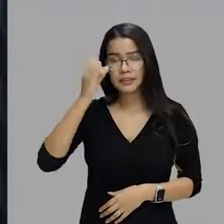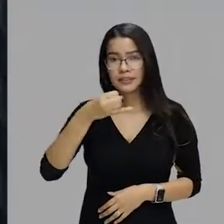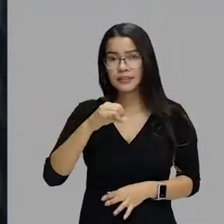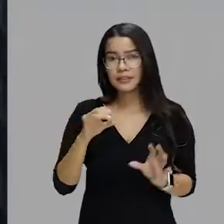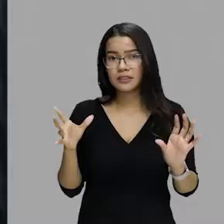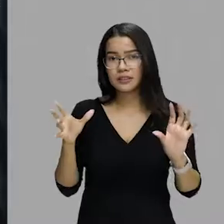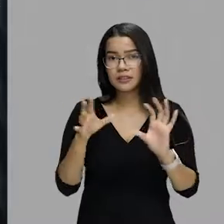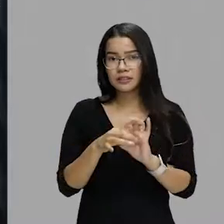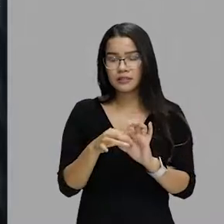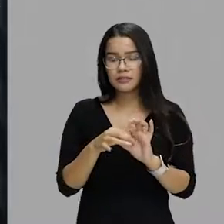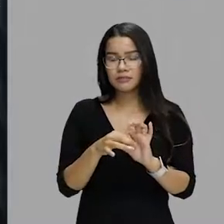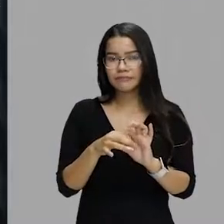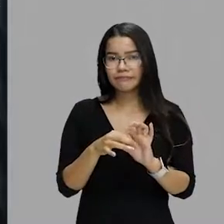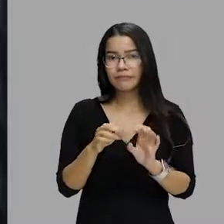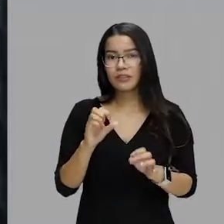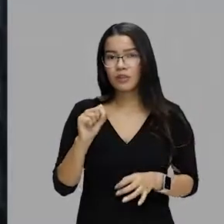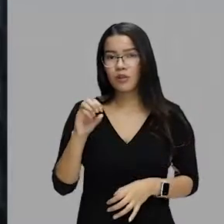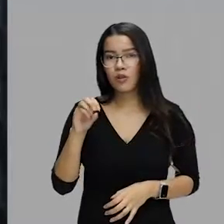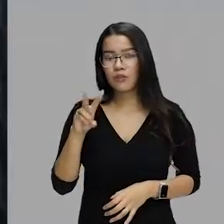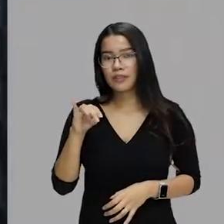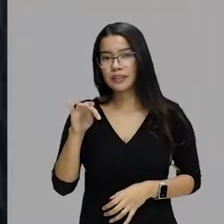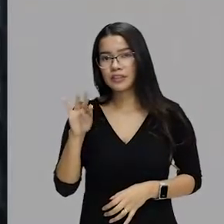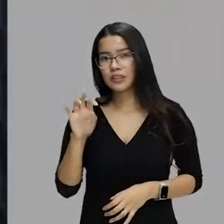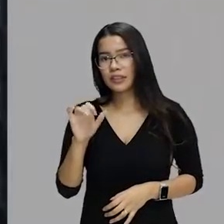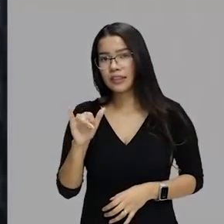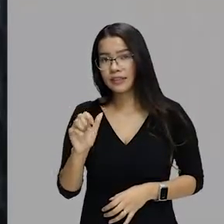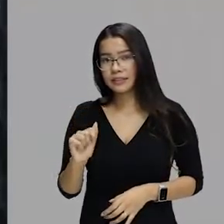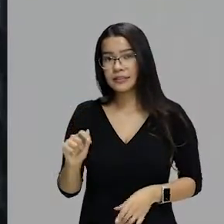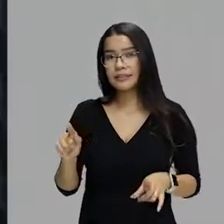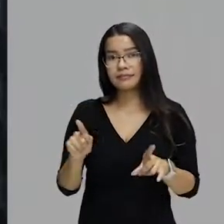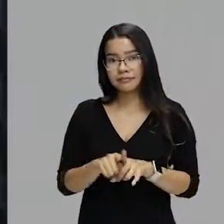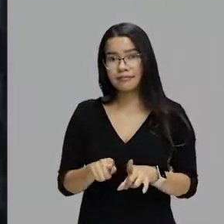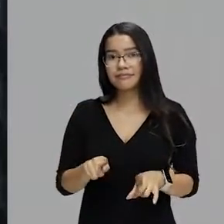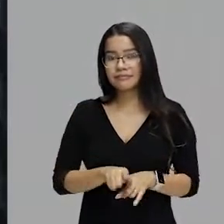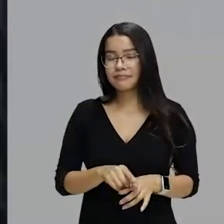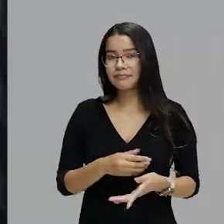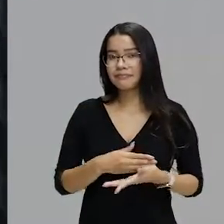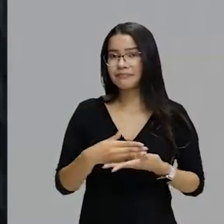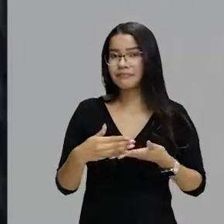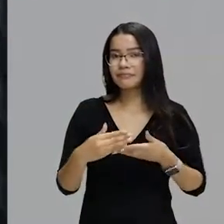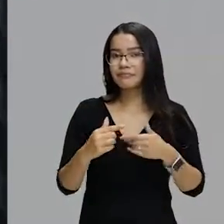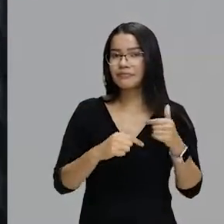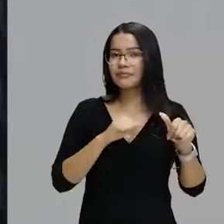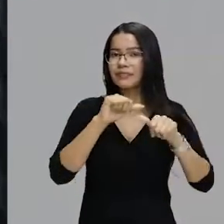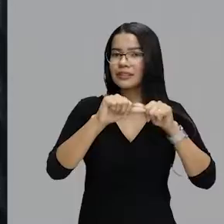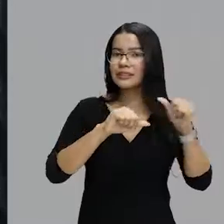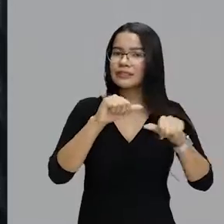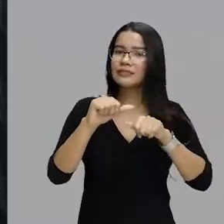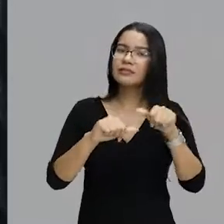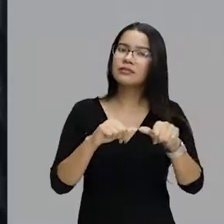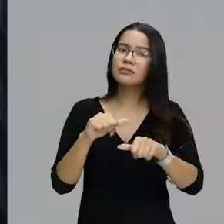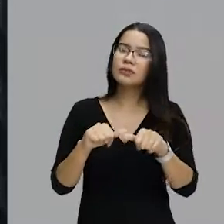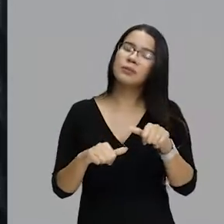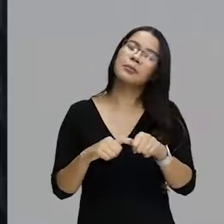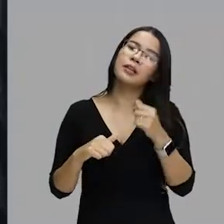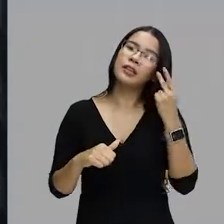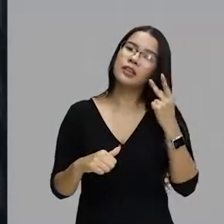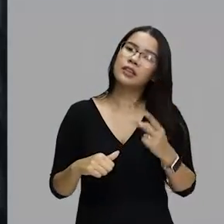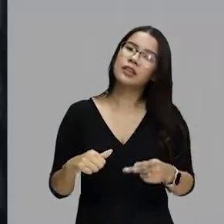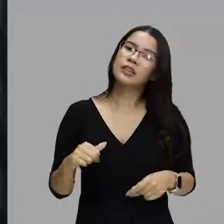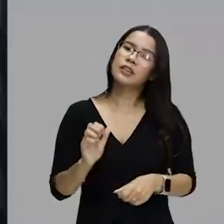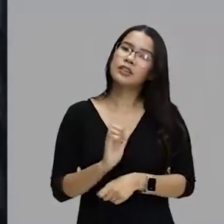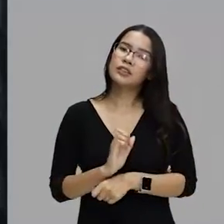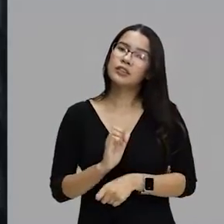Soviética, e também, a partir daí, se transformasse em estados socialistas, com